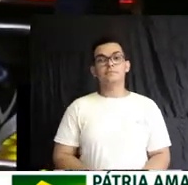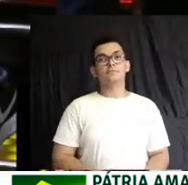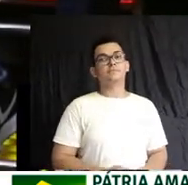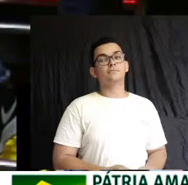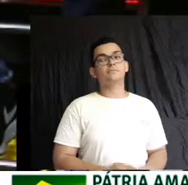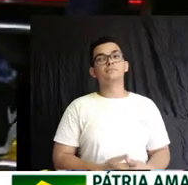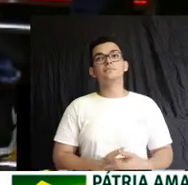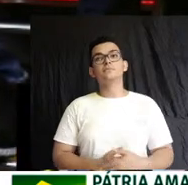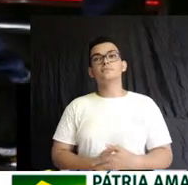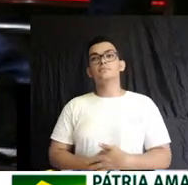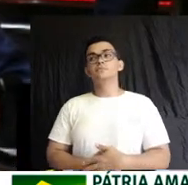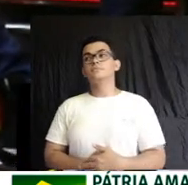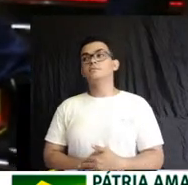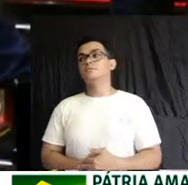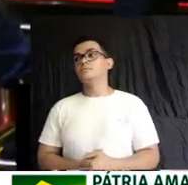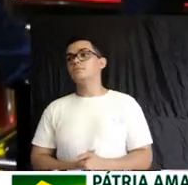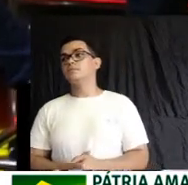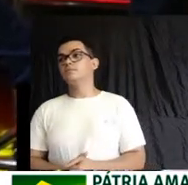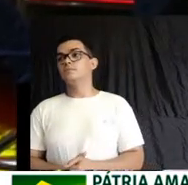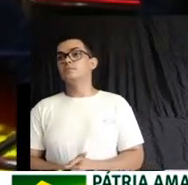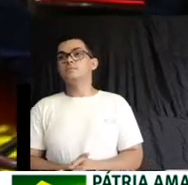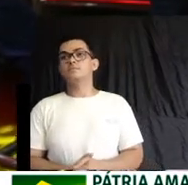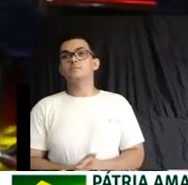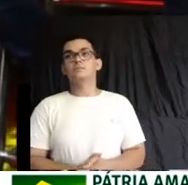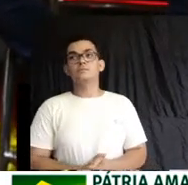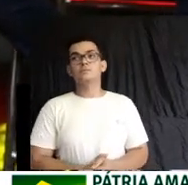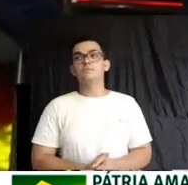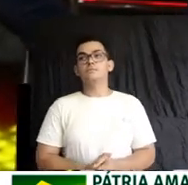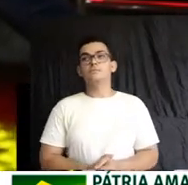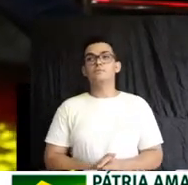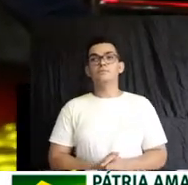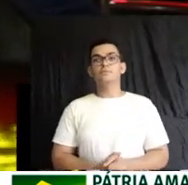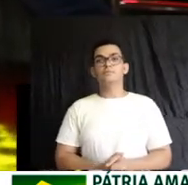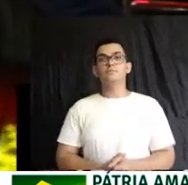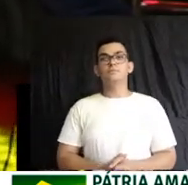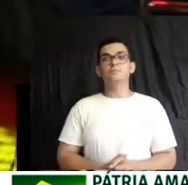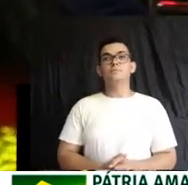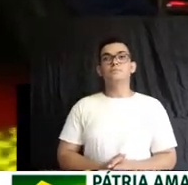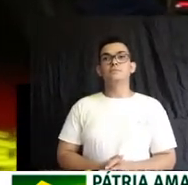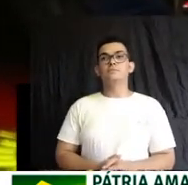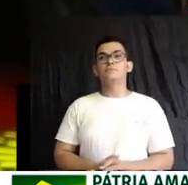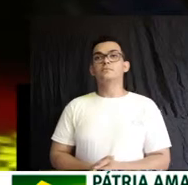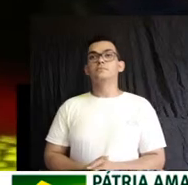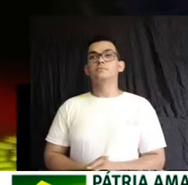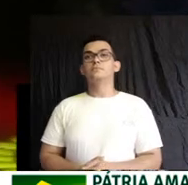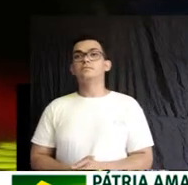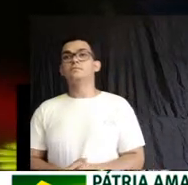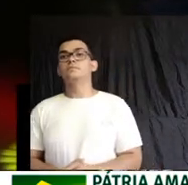That's me on the spotlight. Losing my religion.